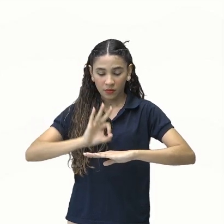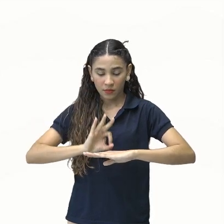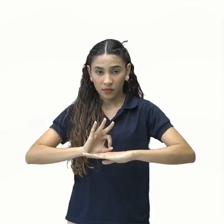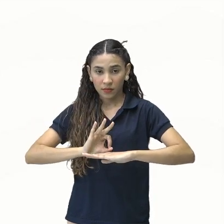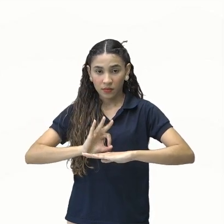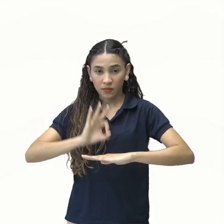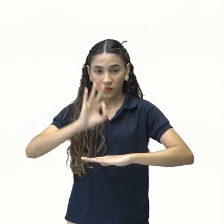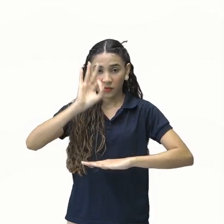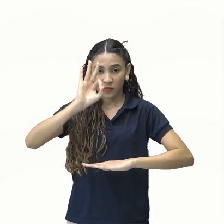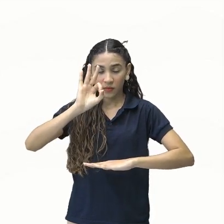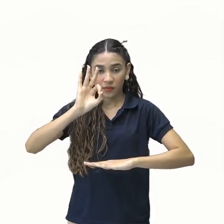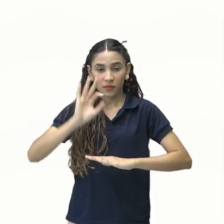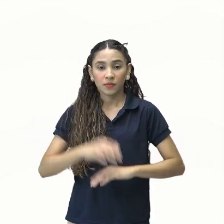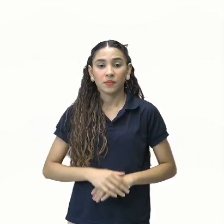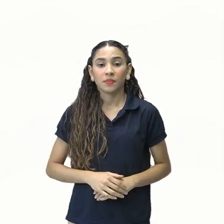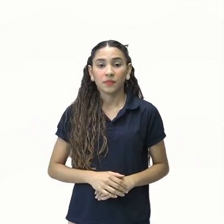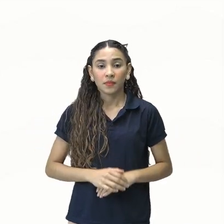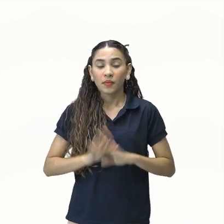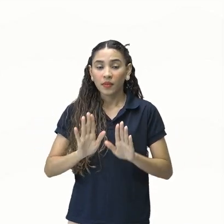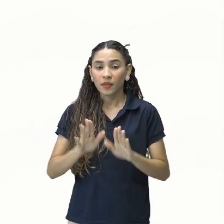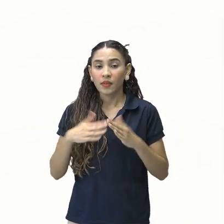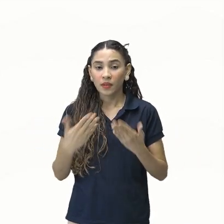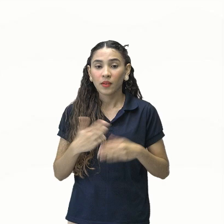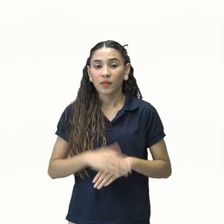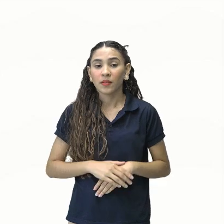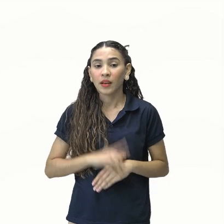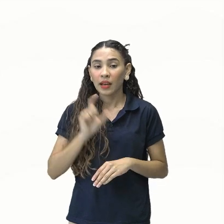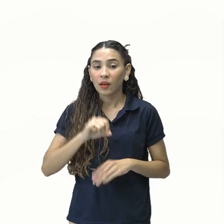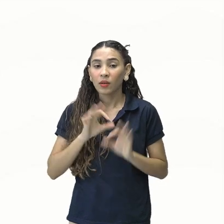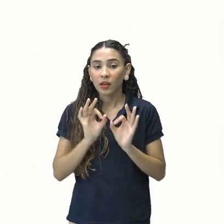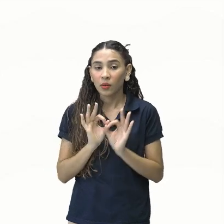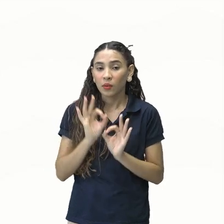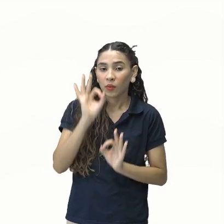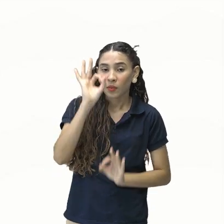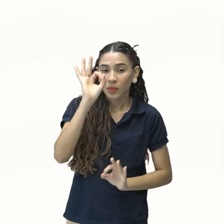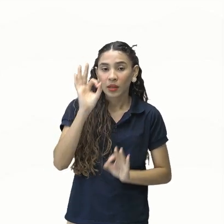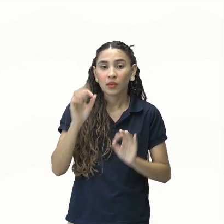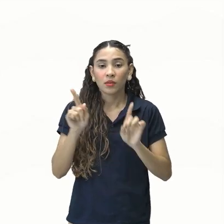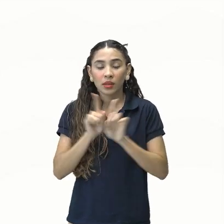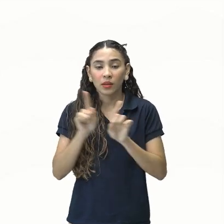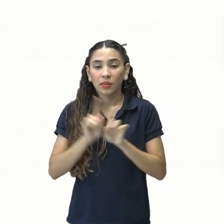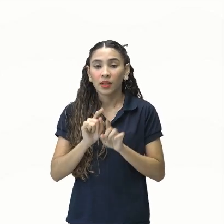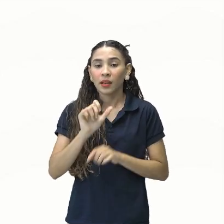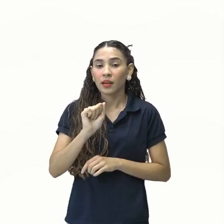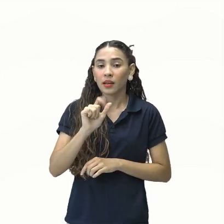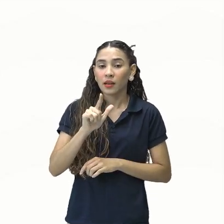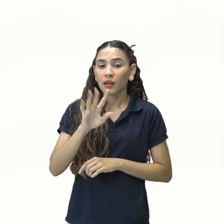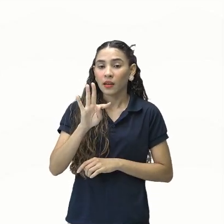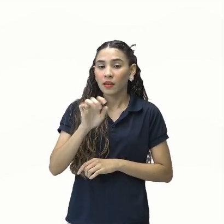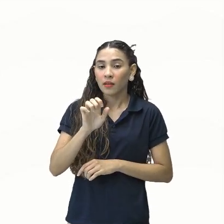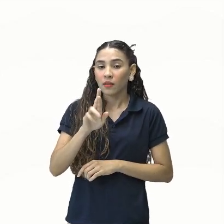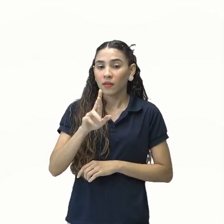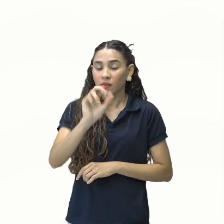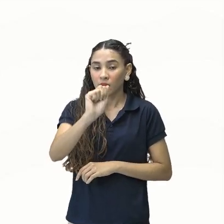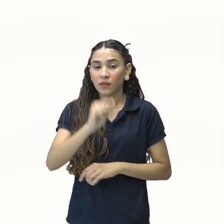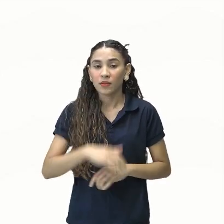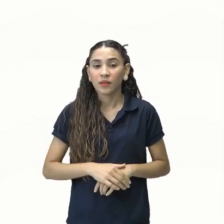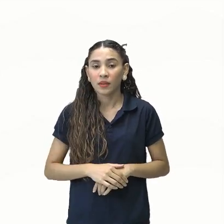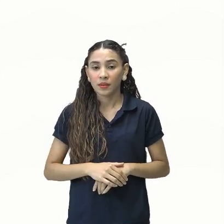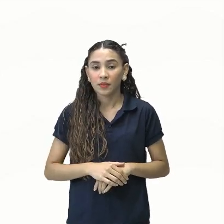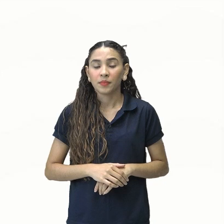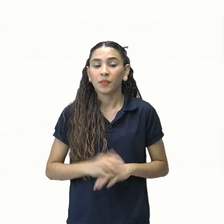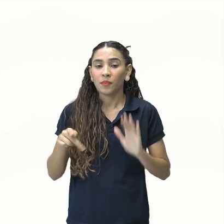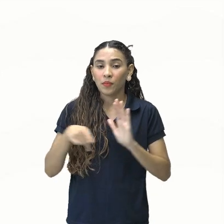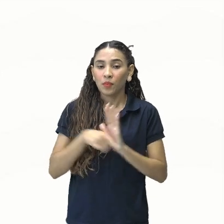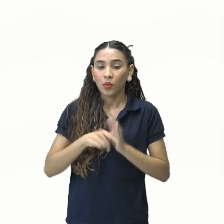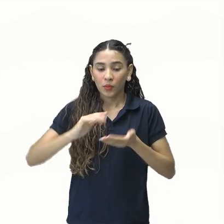base inferior. E aí vai ser o comprimento da minha altura, ou seja, a altura